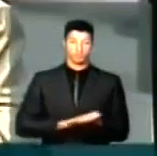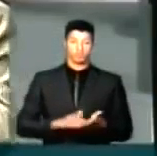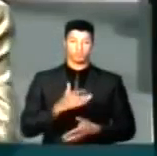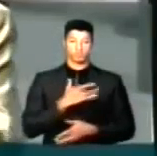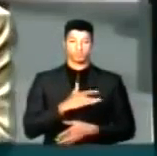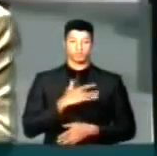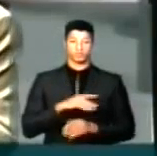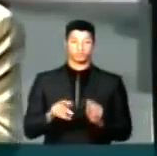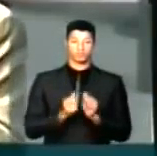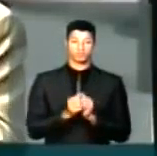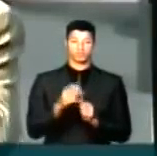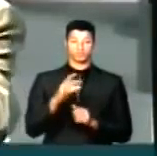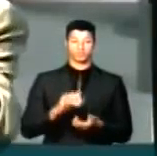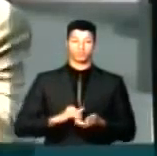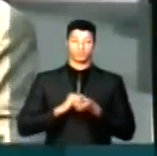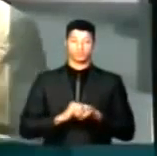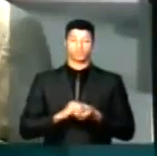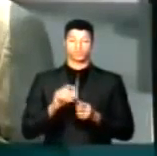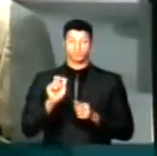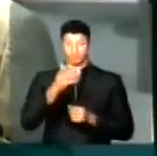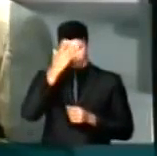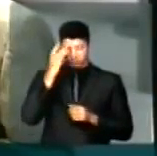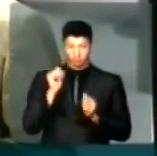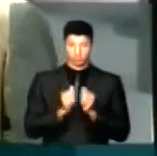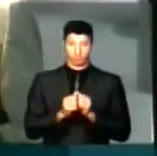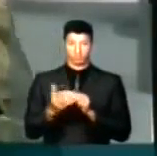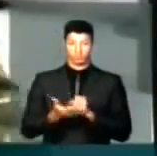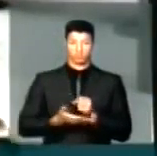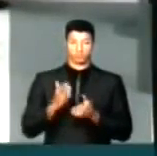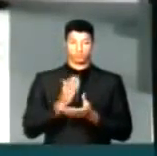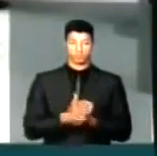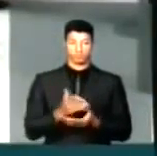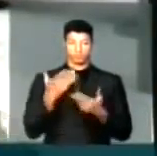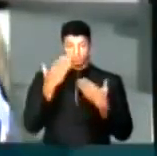de solidariedade e de companheirismo dos que compõem a sua base. Deputado Heráclito, eu lhe agradeço.